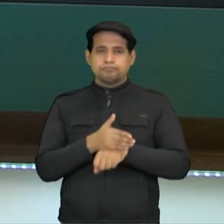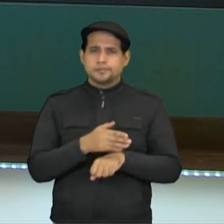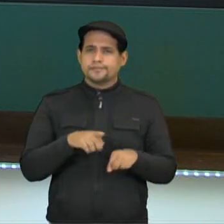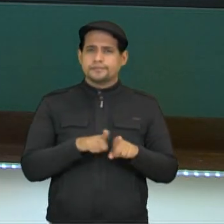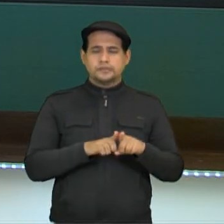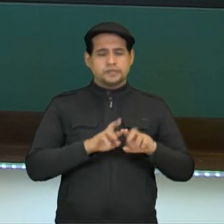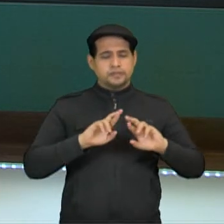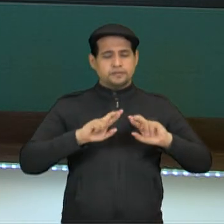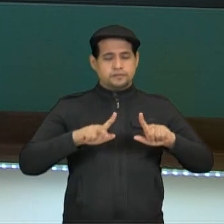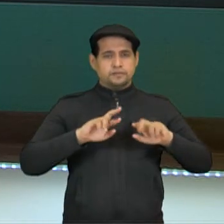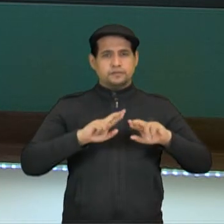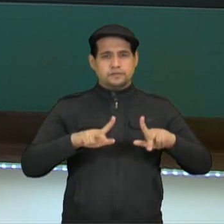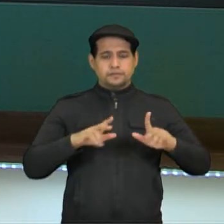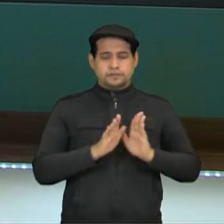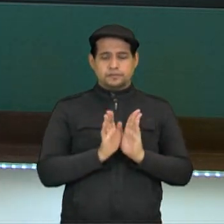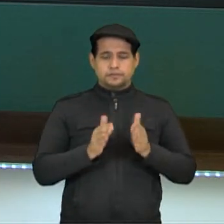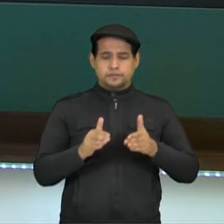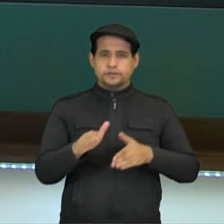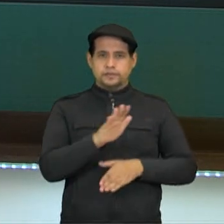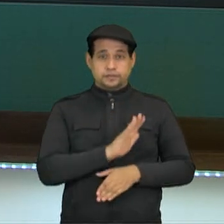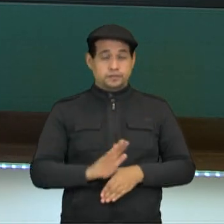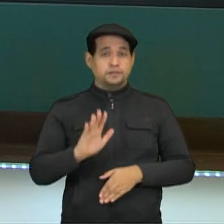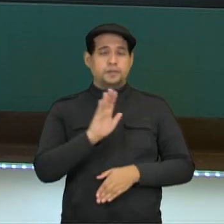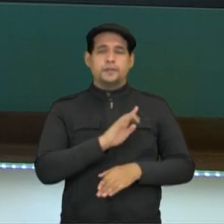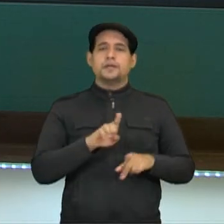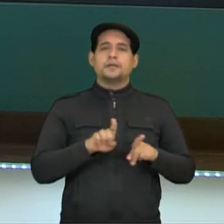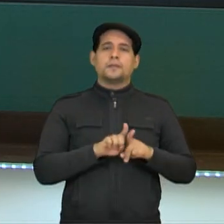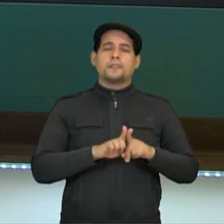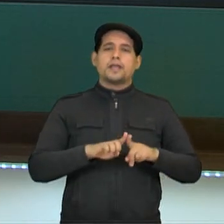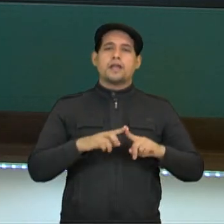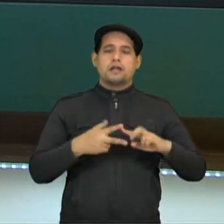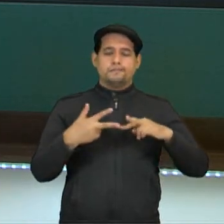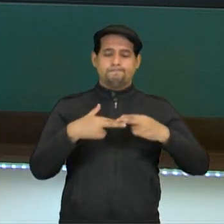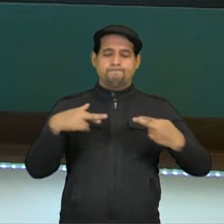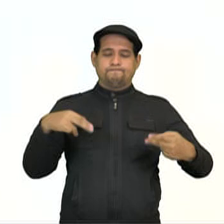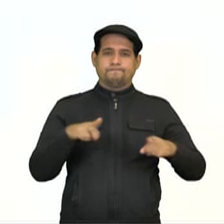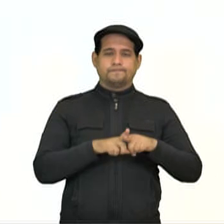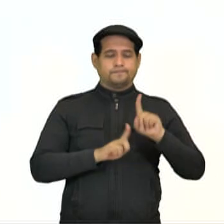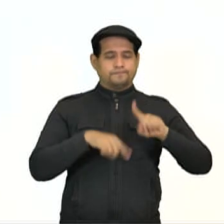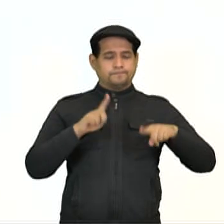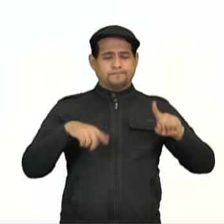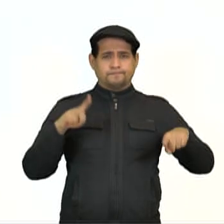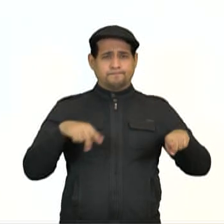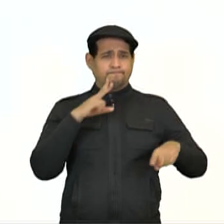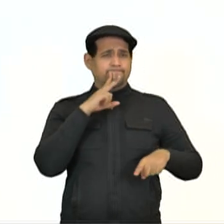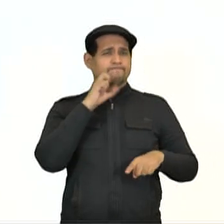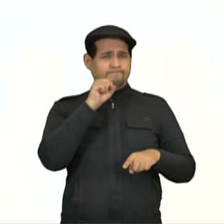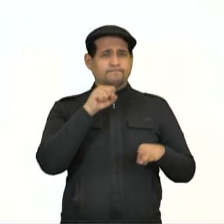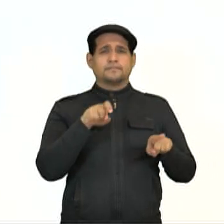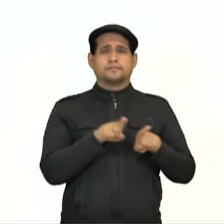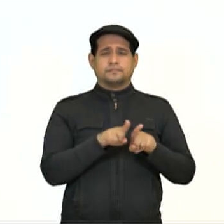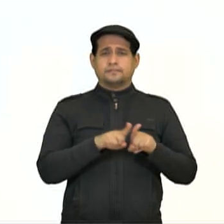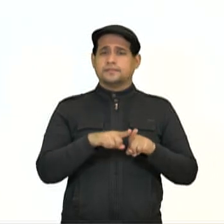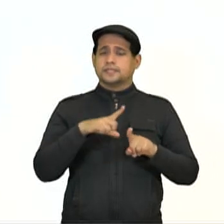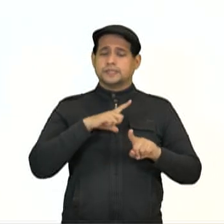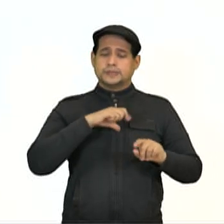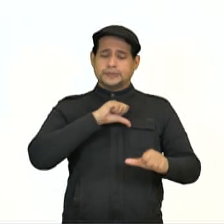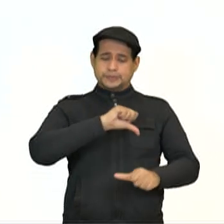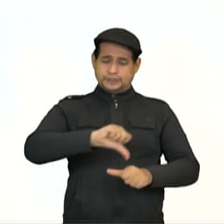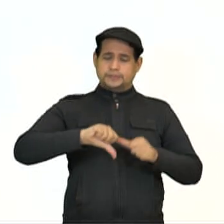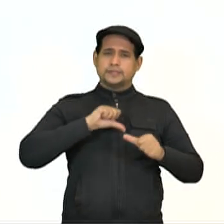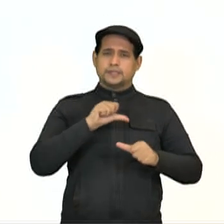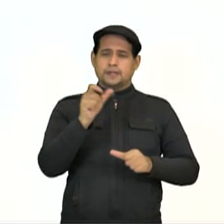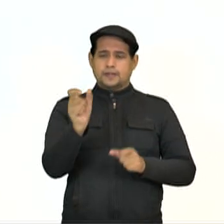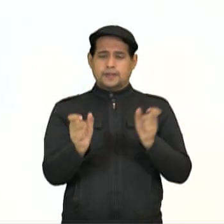genes diferentes em uma população. A deriva genética, que é a variação brusca, dessa modificação